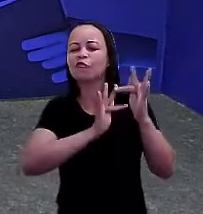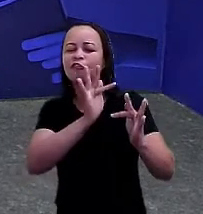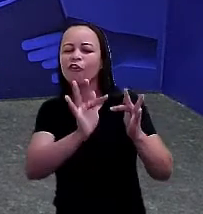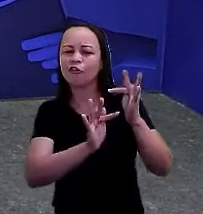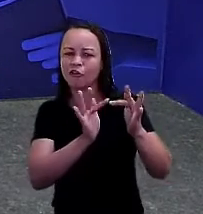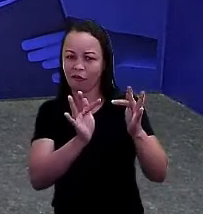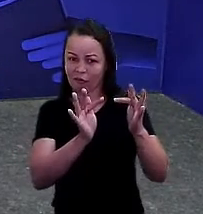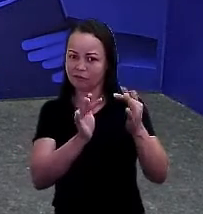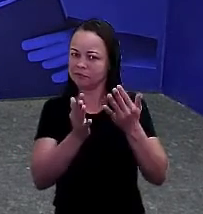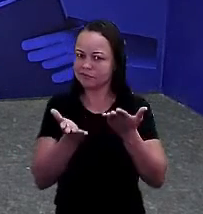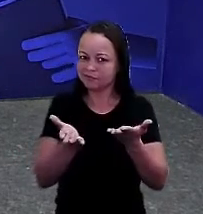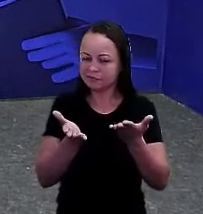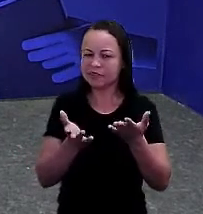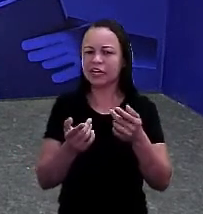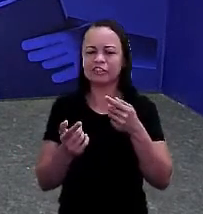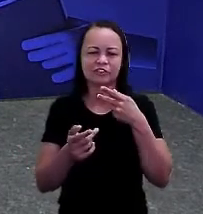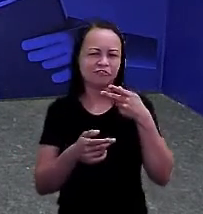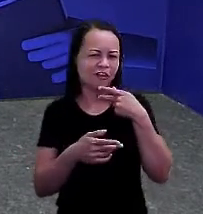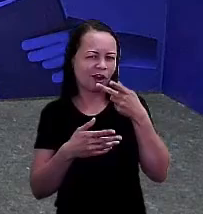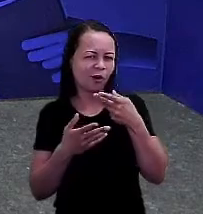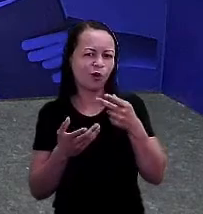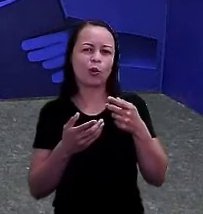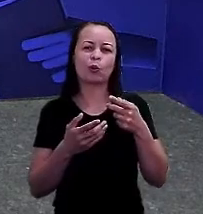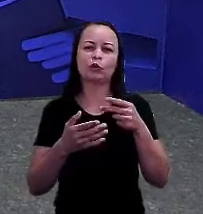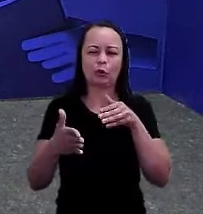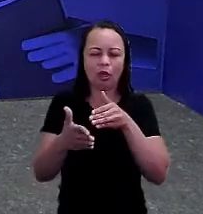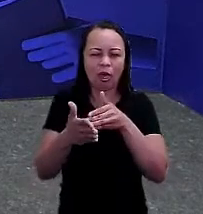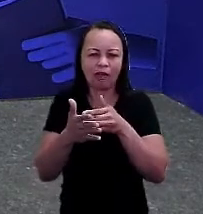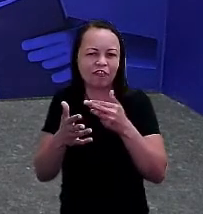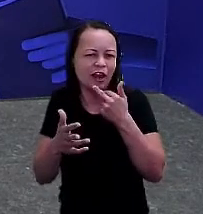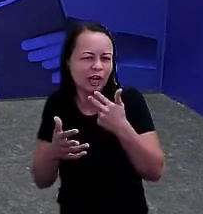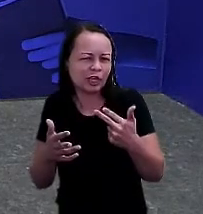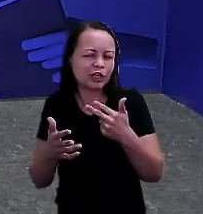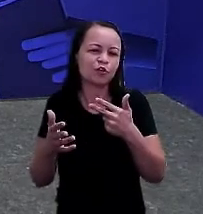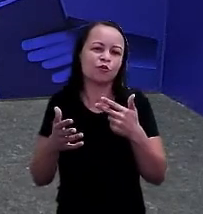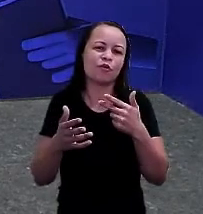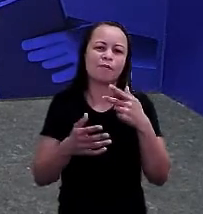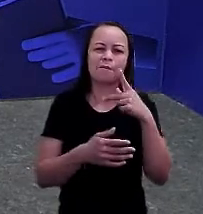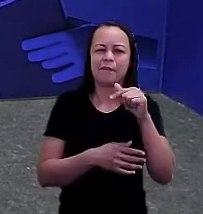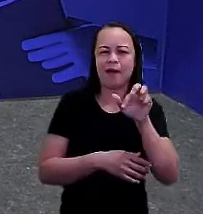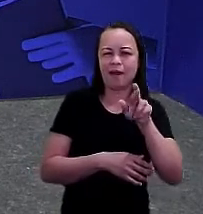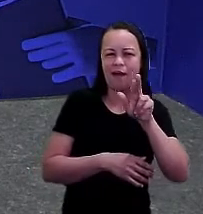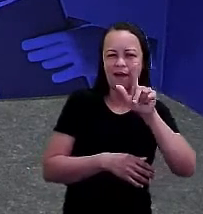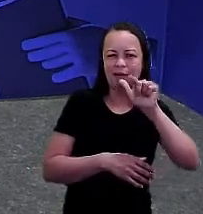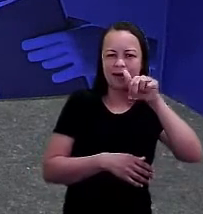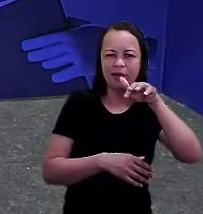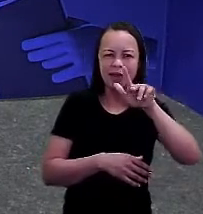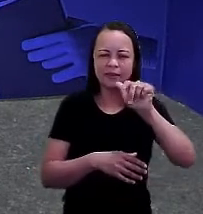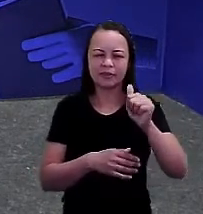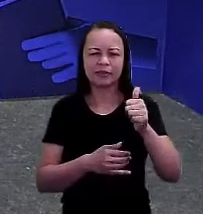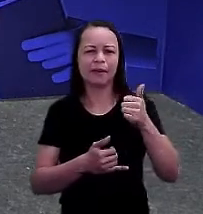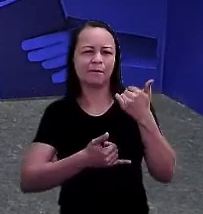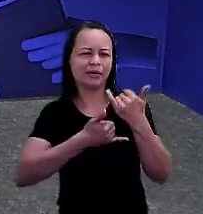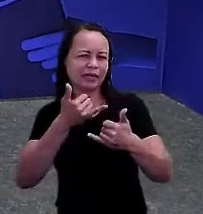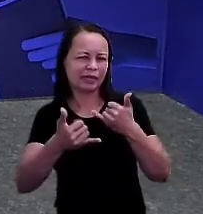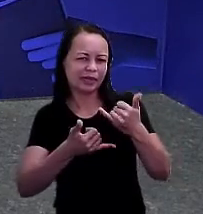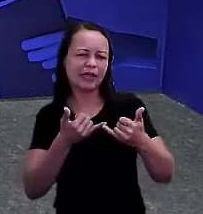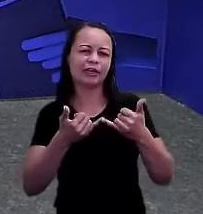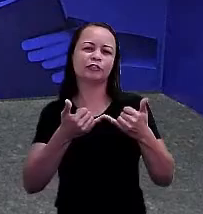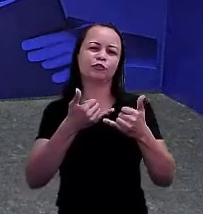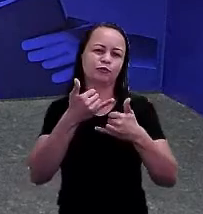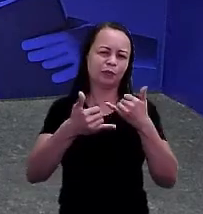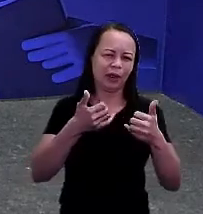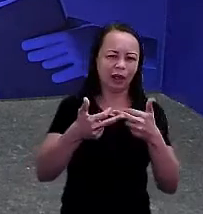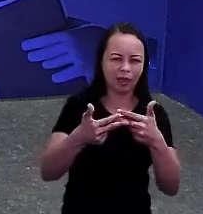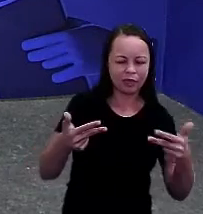Lembram? A gente falou de trava-língua, falou de parlenda, falou de brinquedos e brincadeiras, cantiga de rodas,